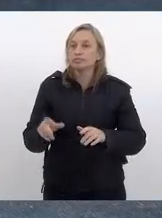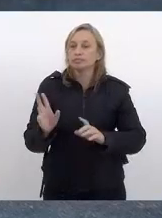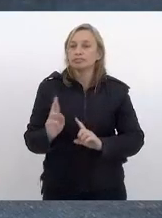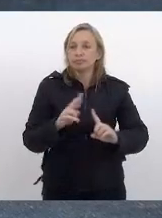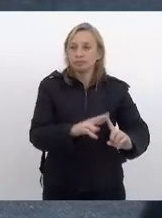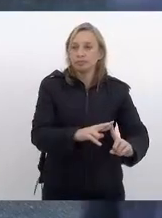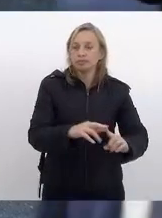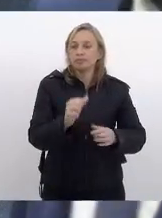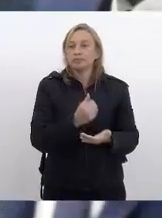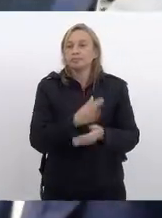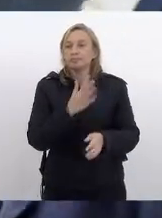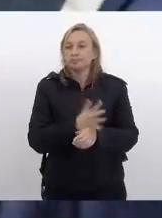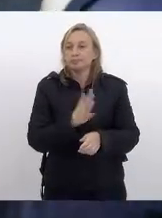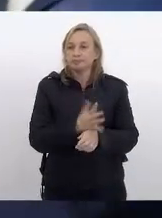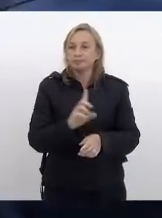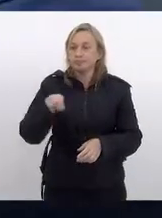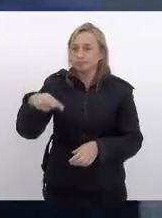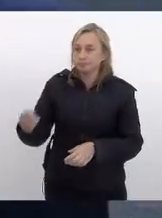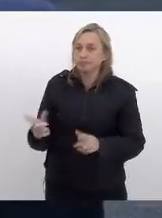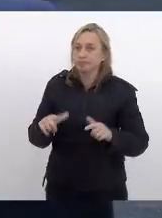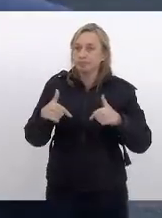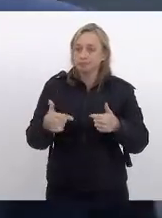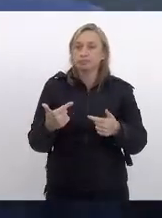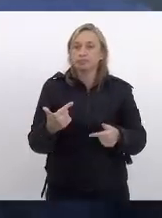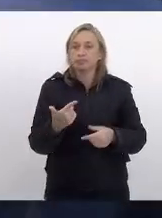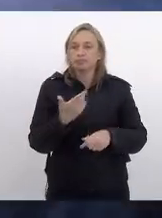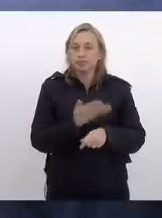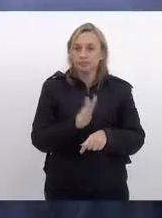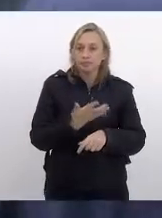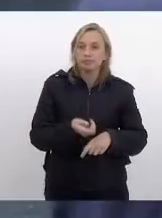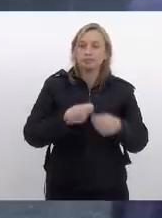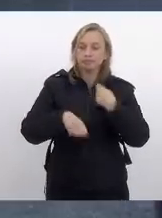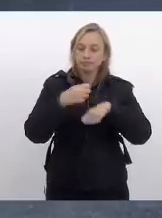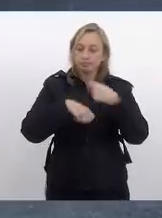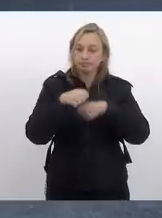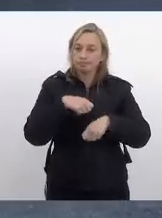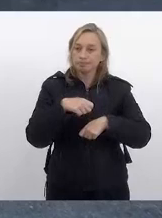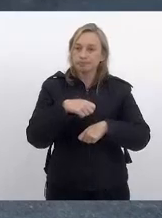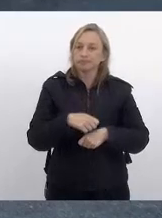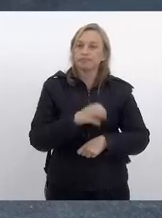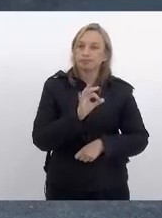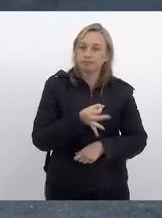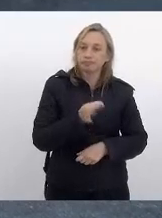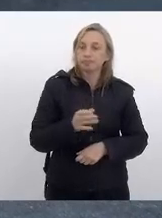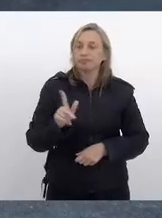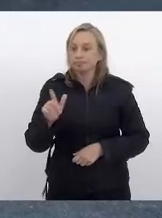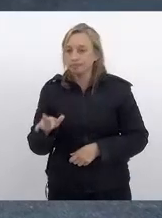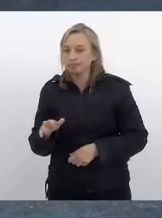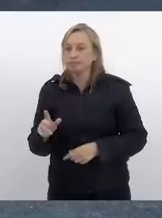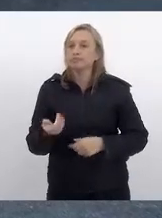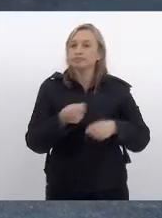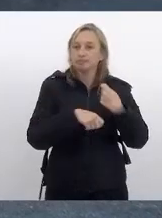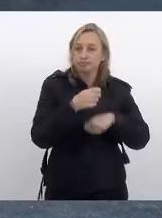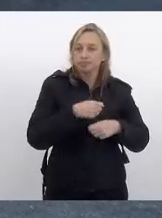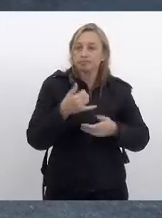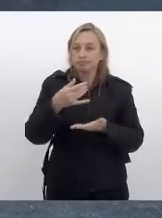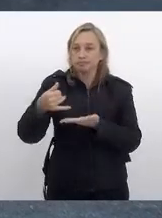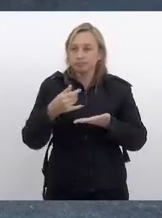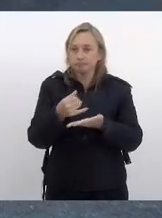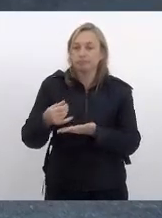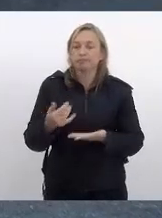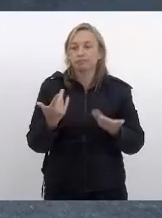destacam na prática de a forma de praticar a economia e diametralmente diferente da economia capitalista